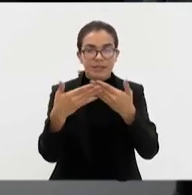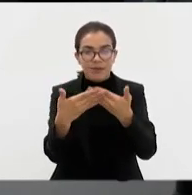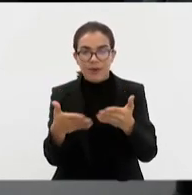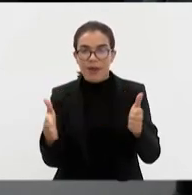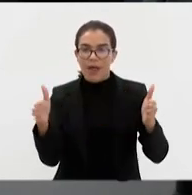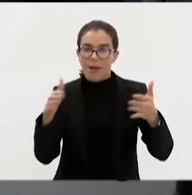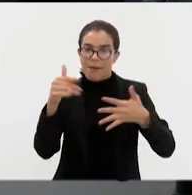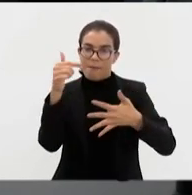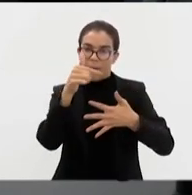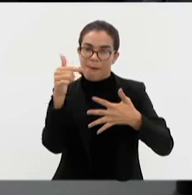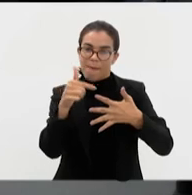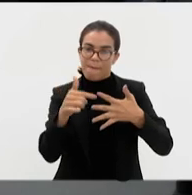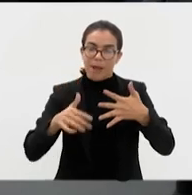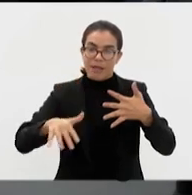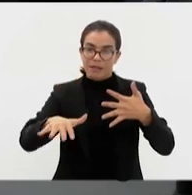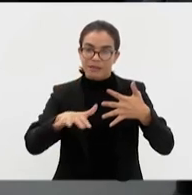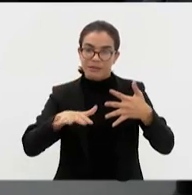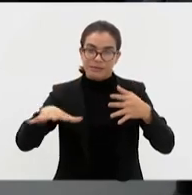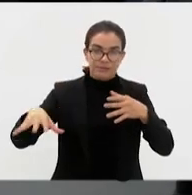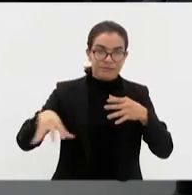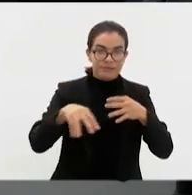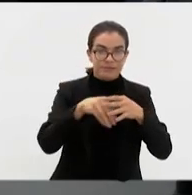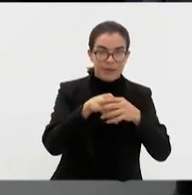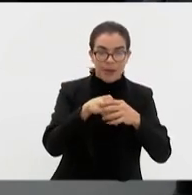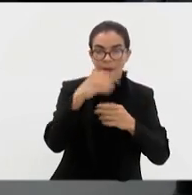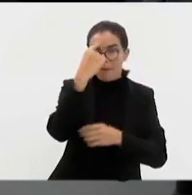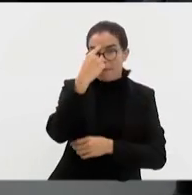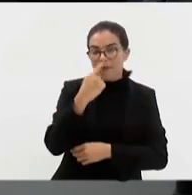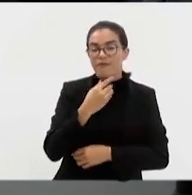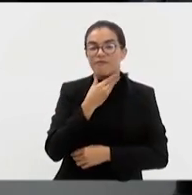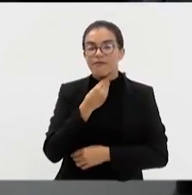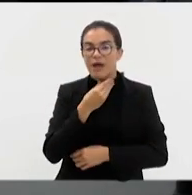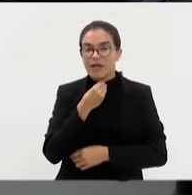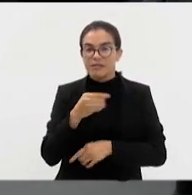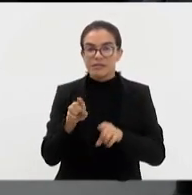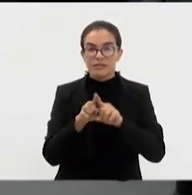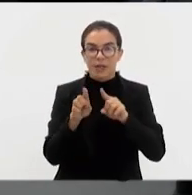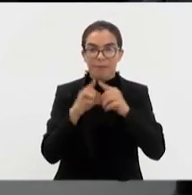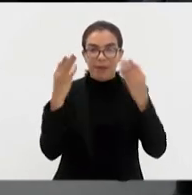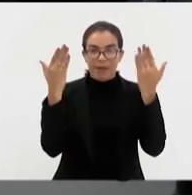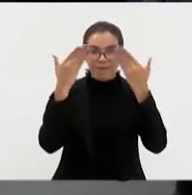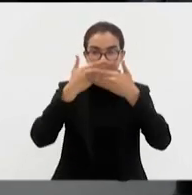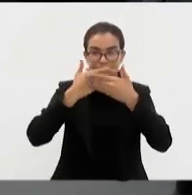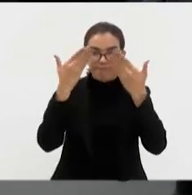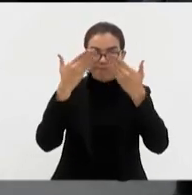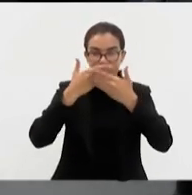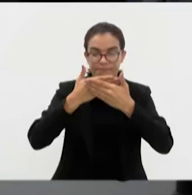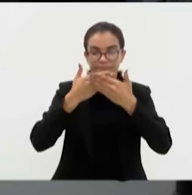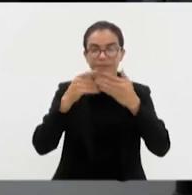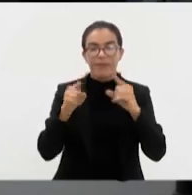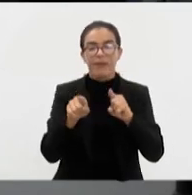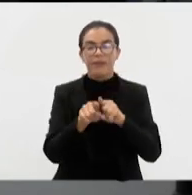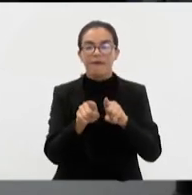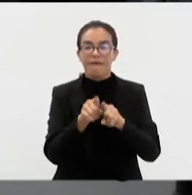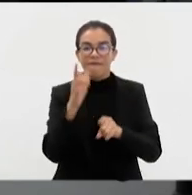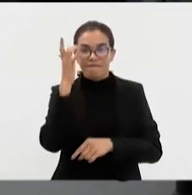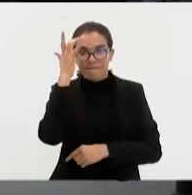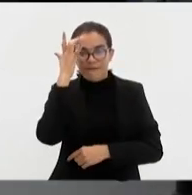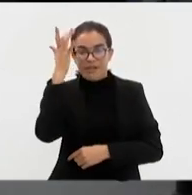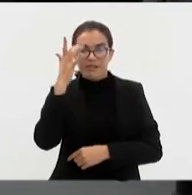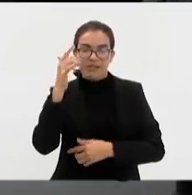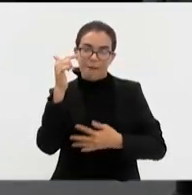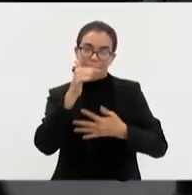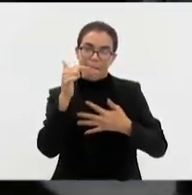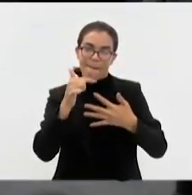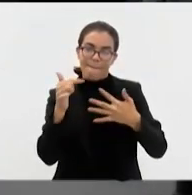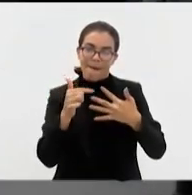gama de cenários, incluindo o uso de perfis falsos ou anonimato na internet, que podem facilitar diferentes formas